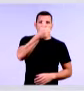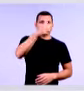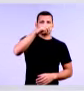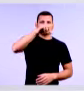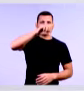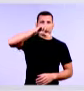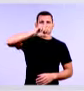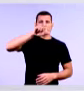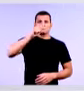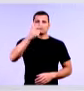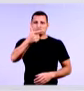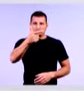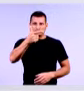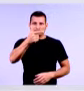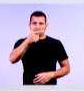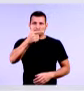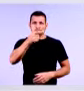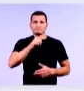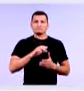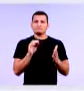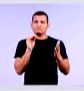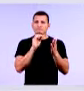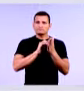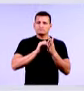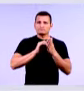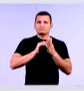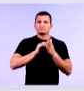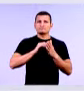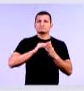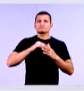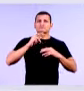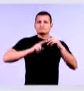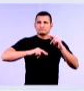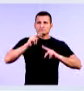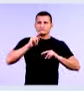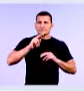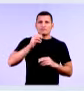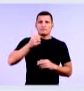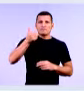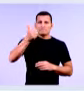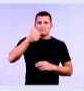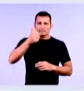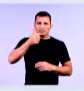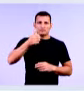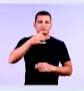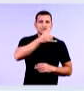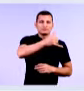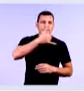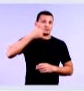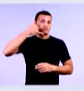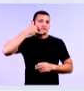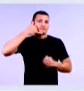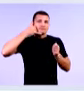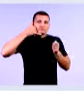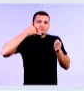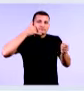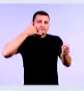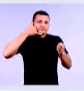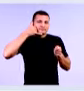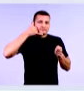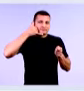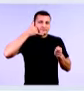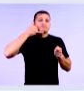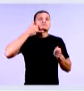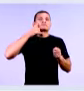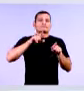1992. Instalado em junho, o primeiro telefone público a cartão em âmbito nacional, também